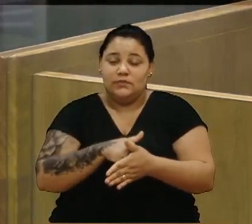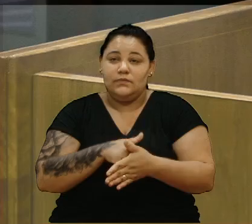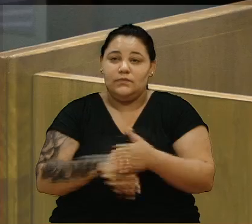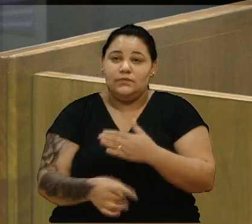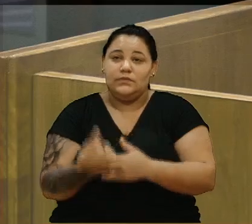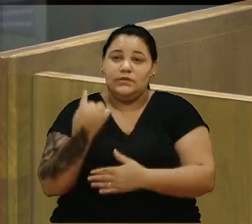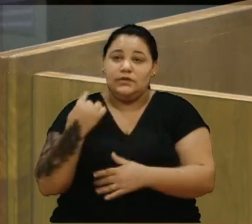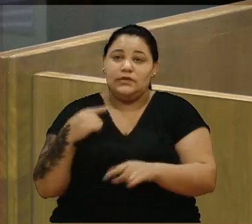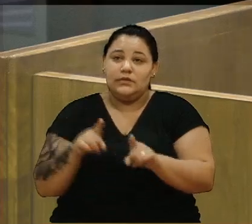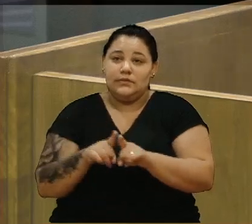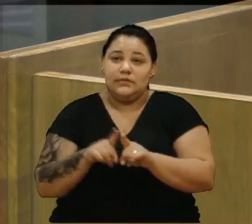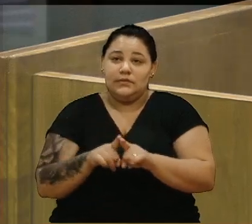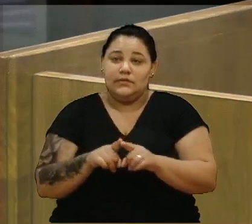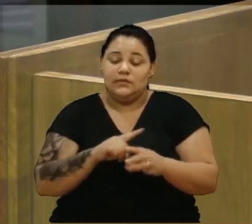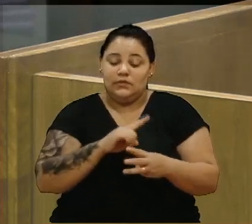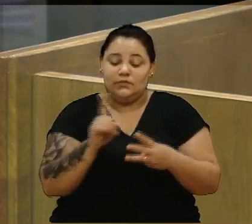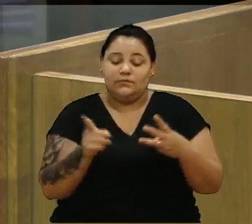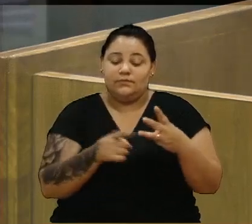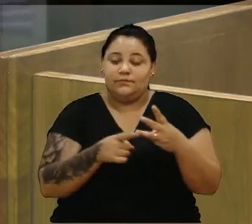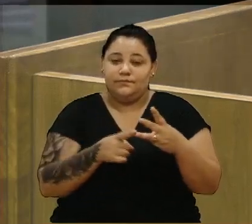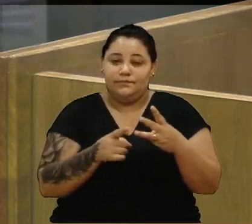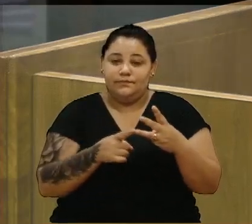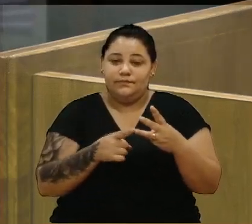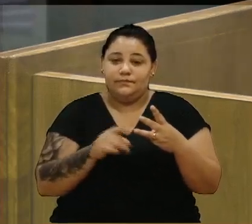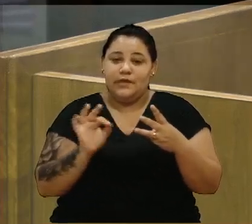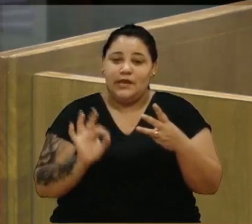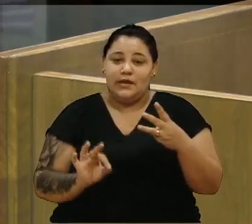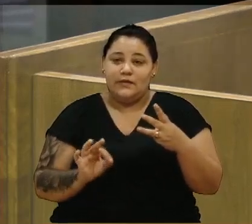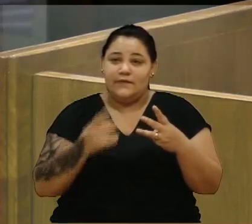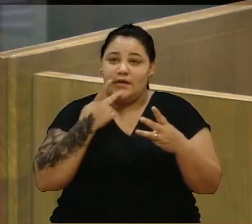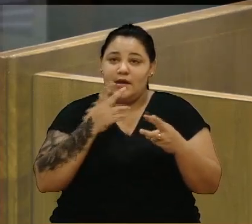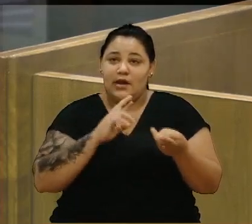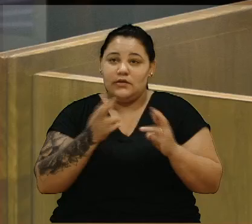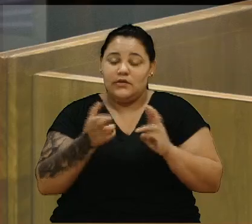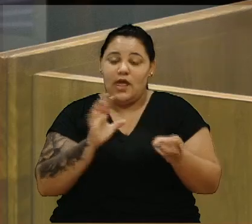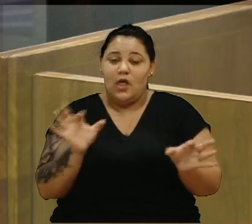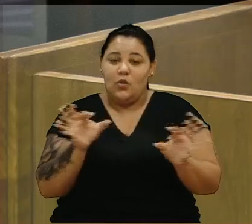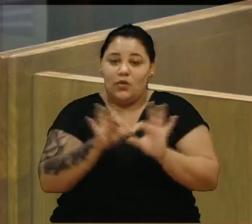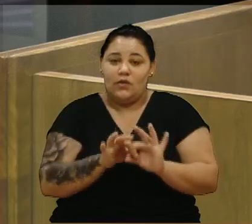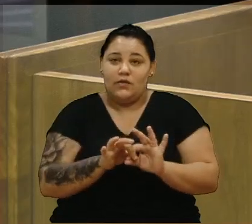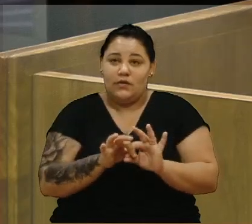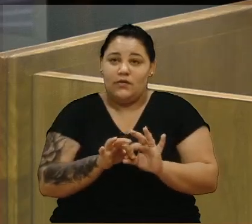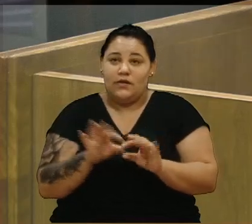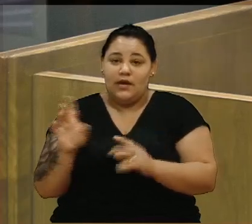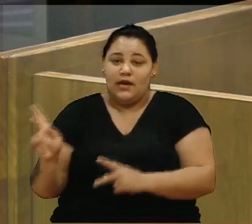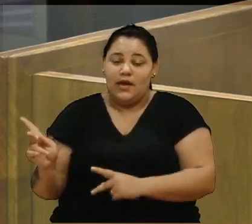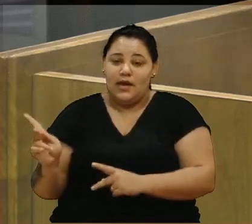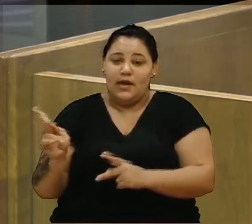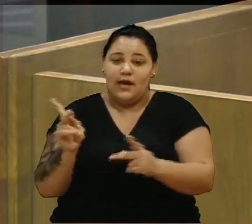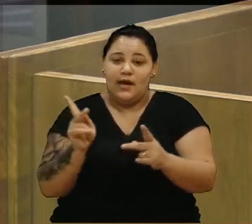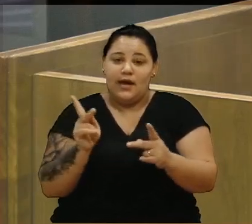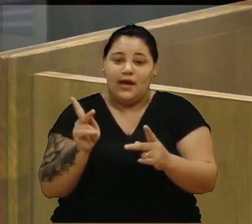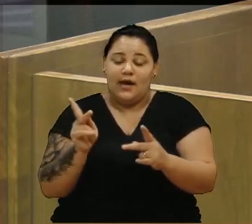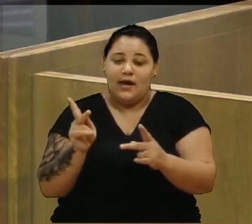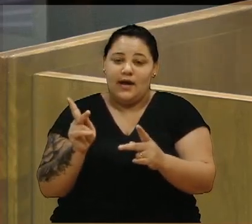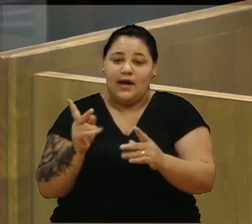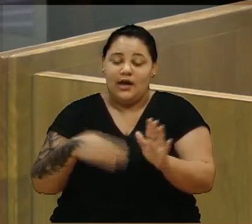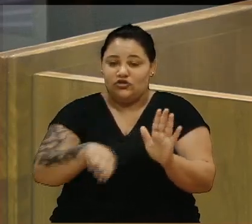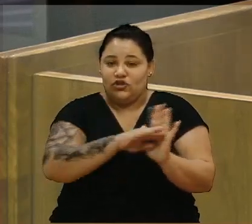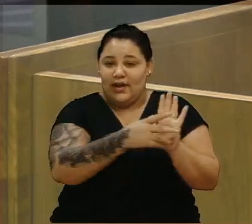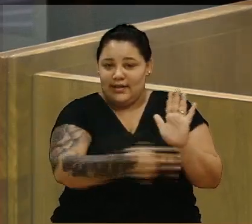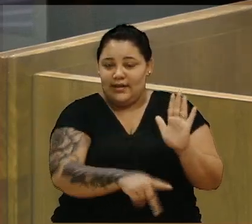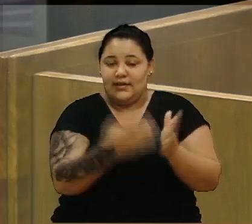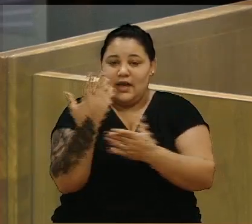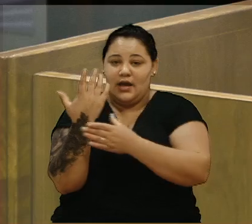fazer. E outra questão que nós podemos relacionar com o tema, inclusive, é a vinda da URGS para Caxias. E os debates têm